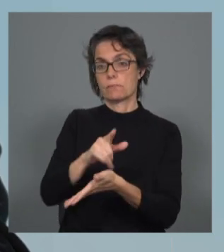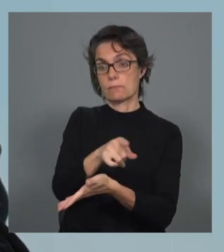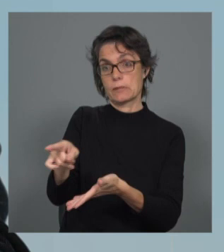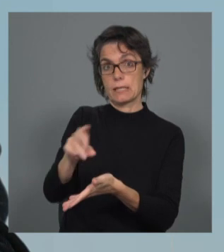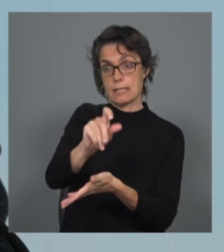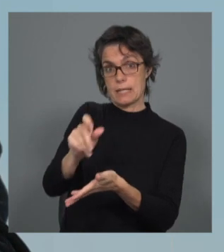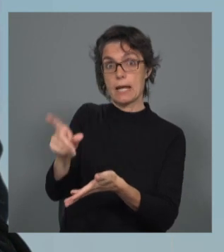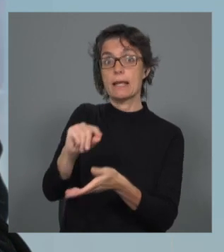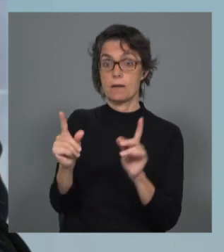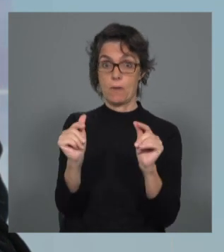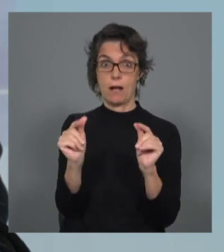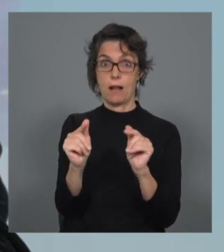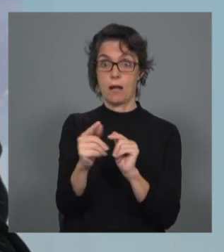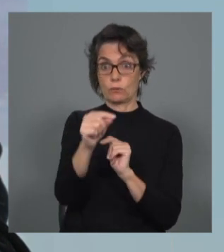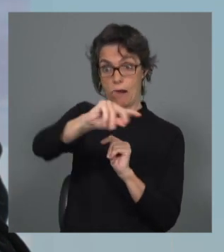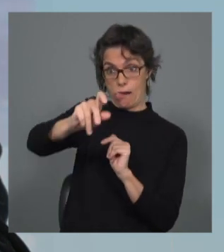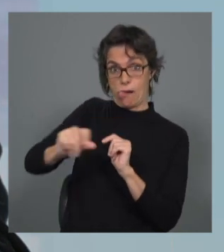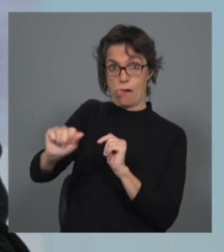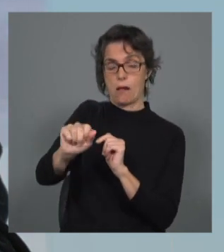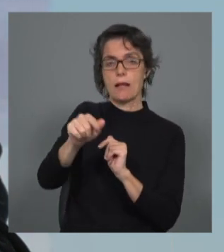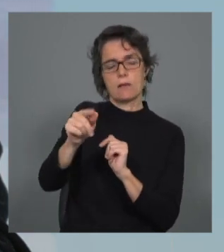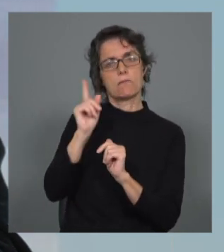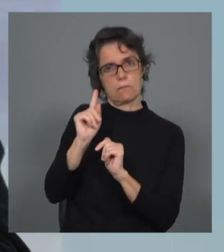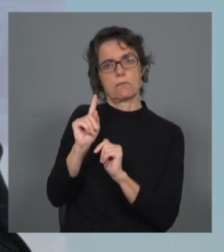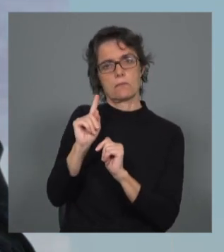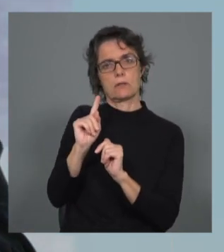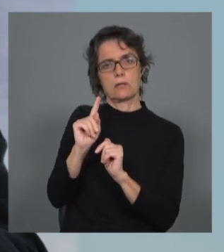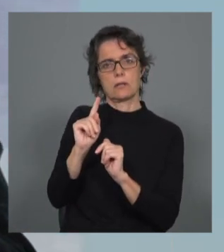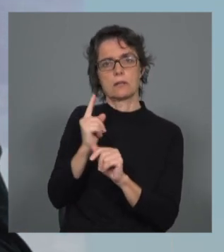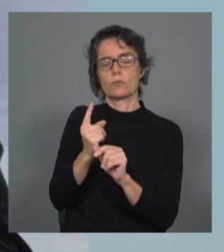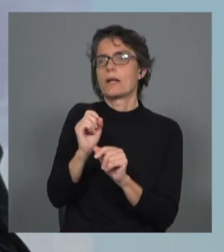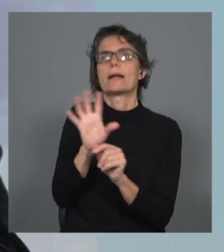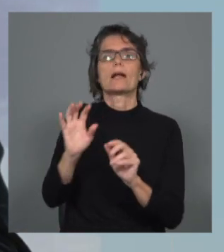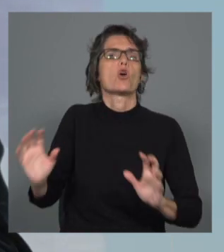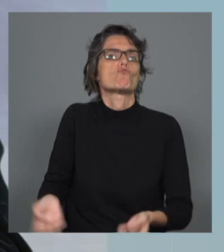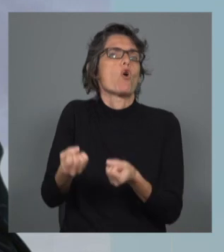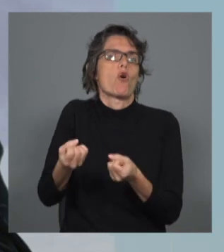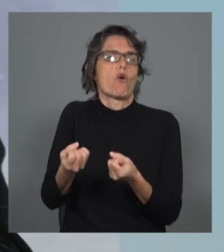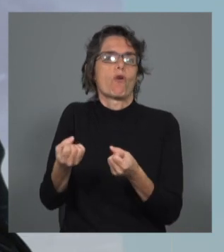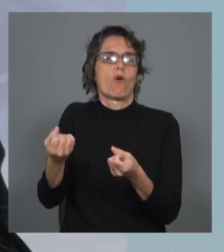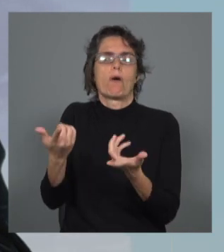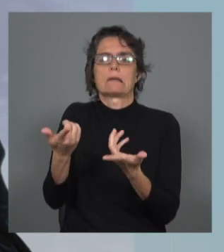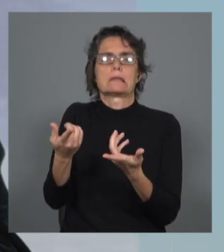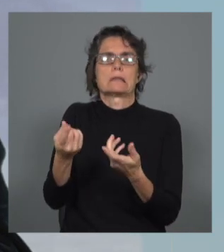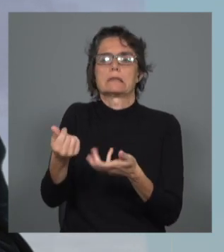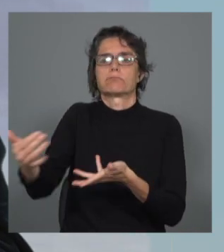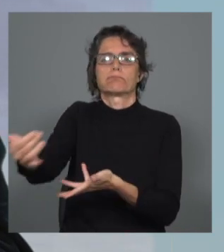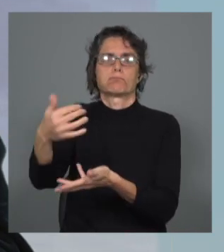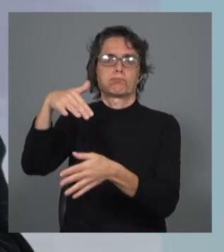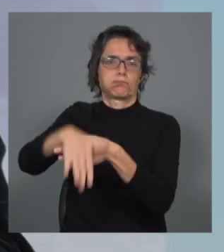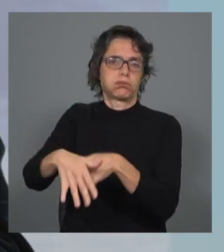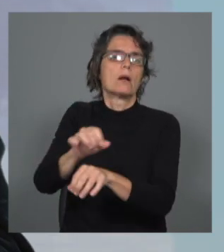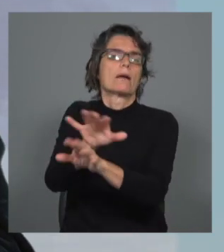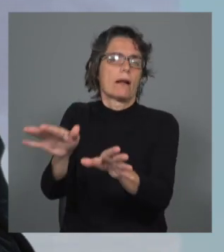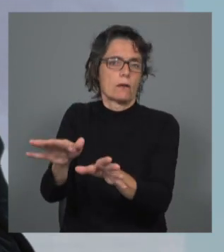para as rádios locais. Foi importante ao nível, não veio salvar, obviamente, as quebras de receitas, mas